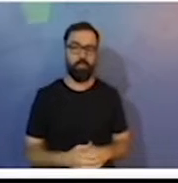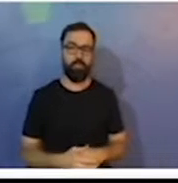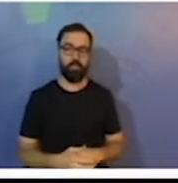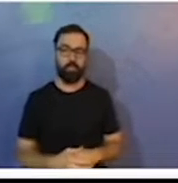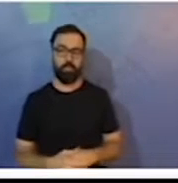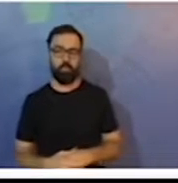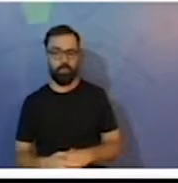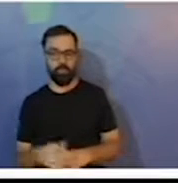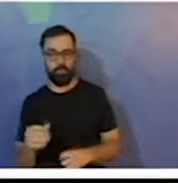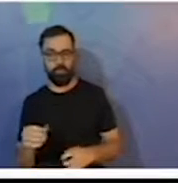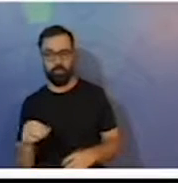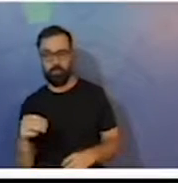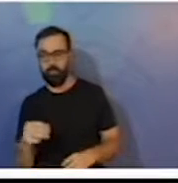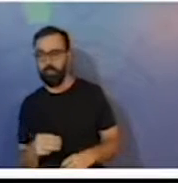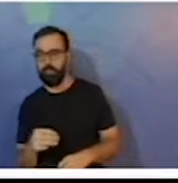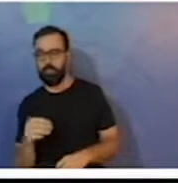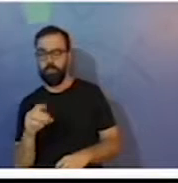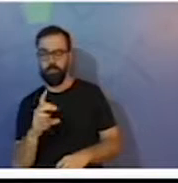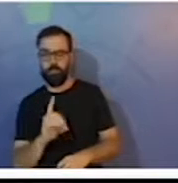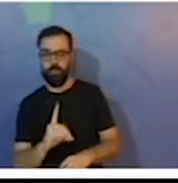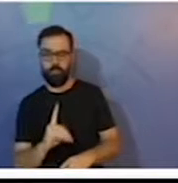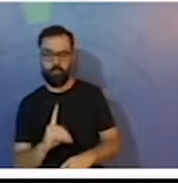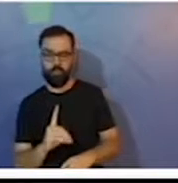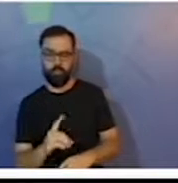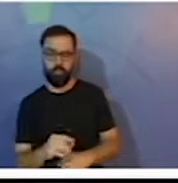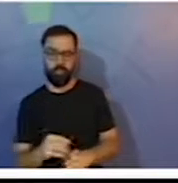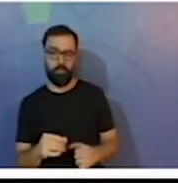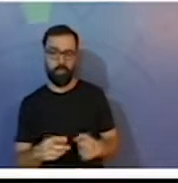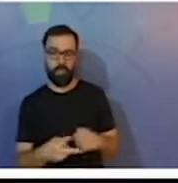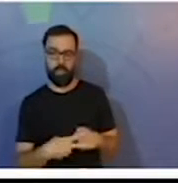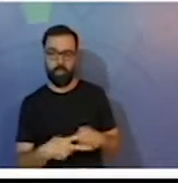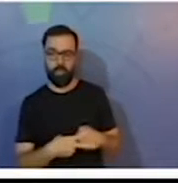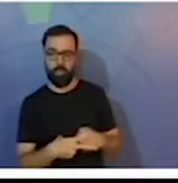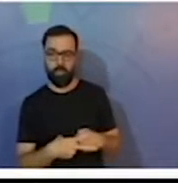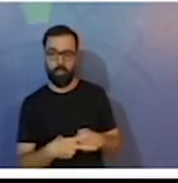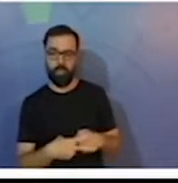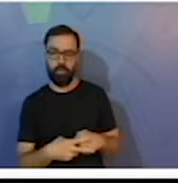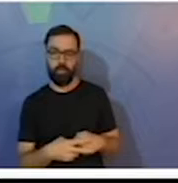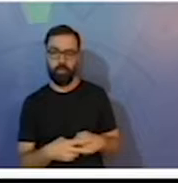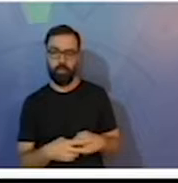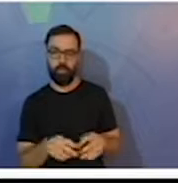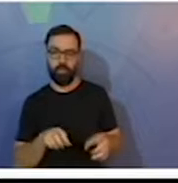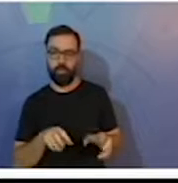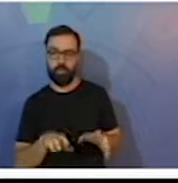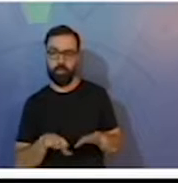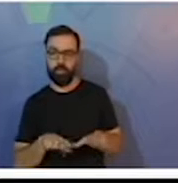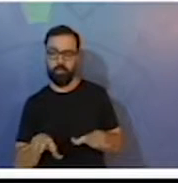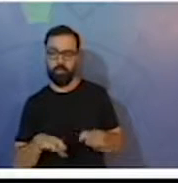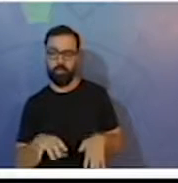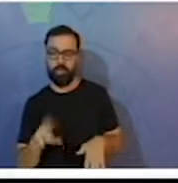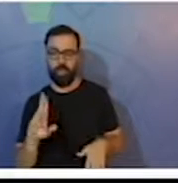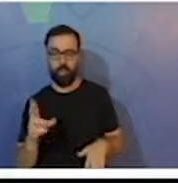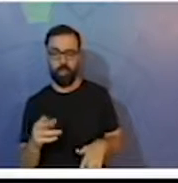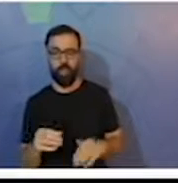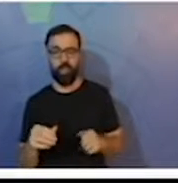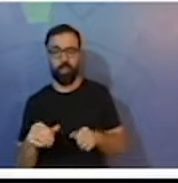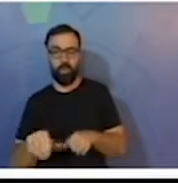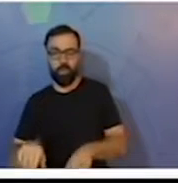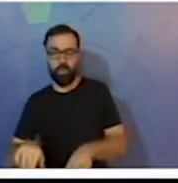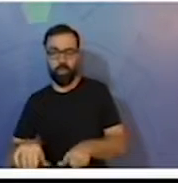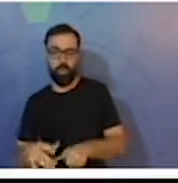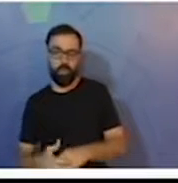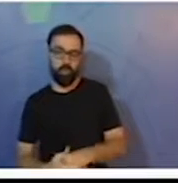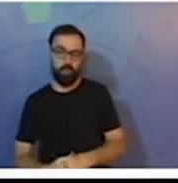nesse Box tem uma dica para você tá certo Olha lá ele tem mesmo falando para eu parar de falar nossa quarto ano